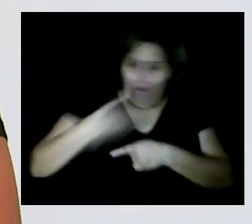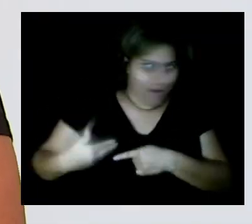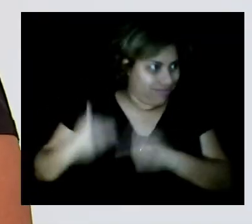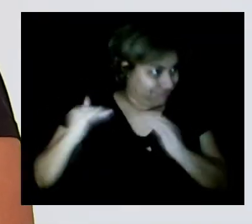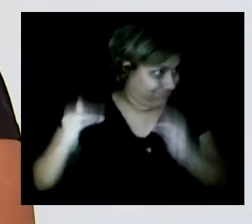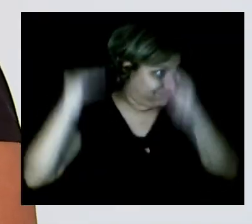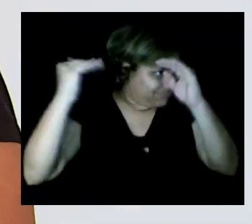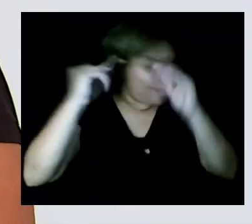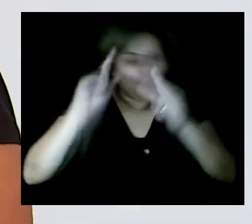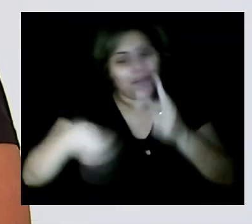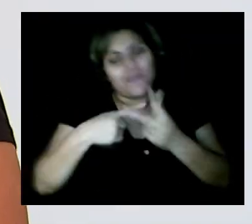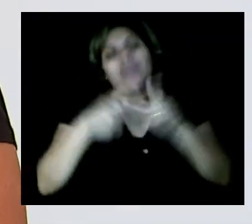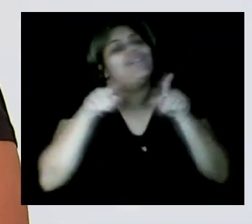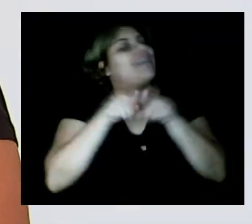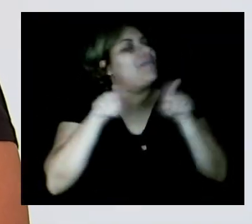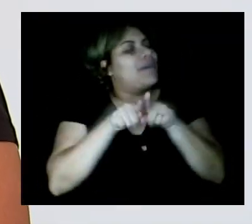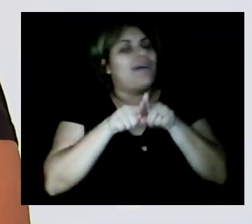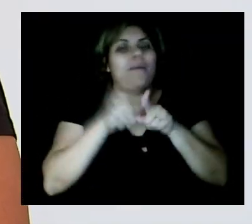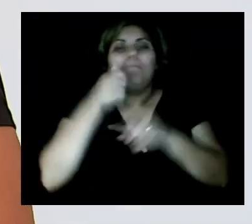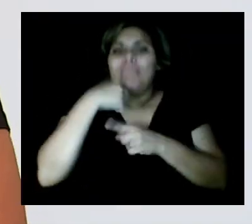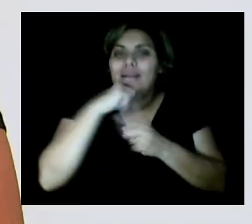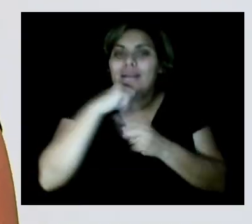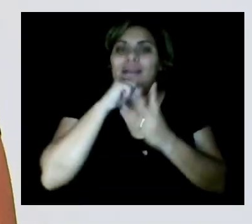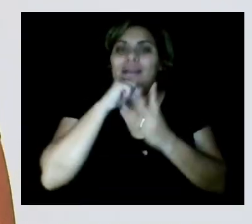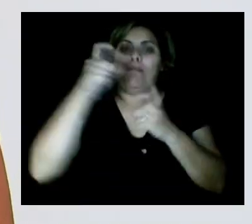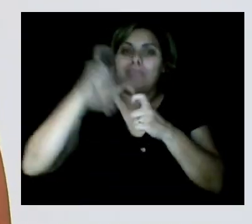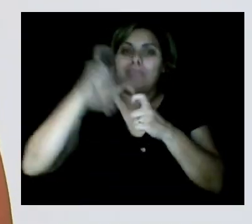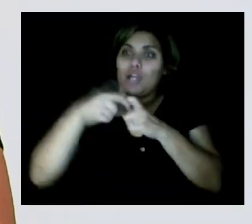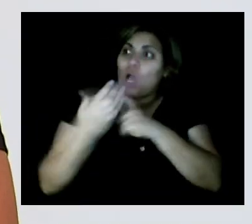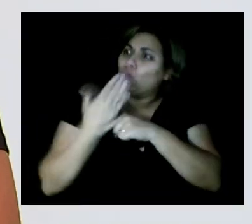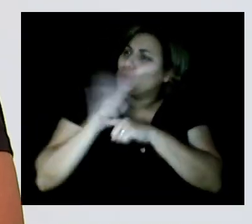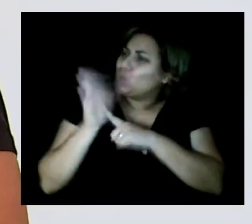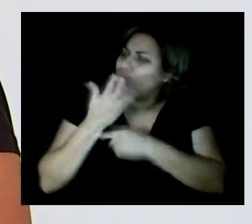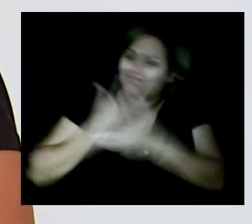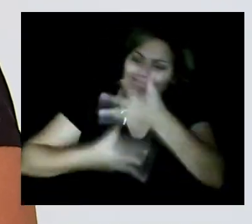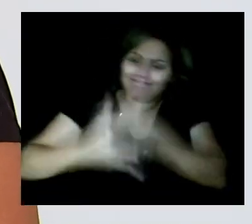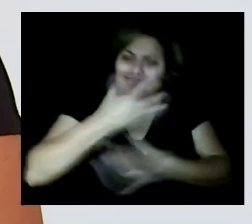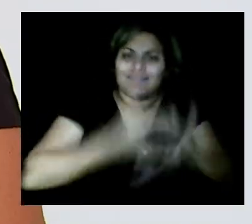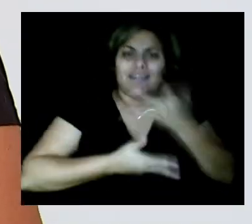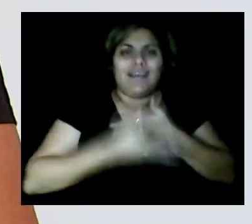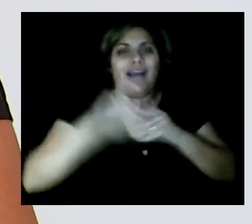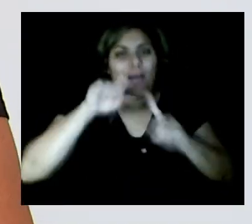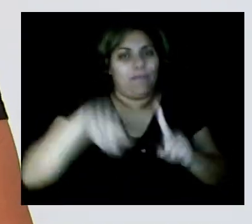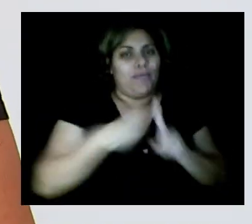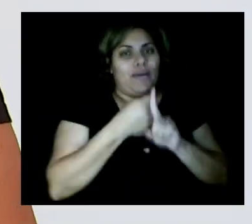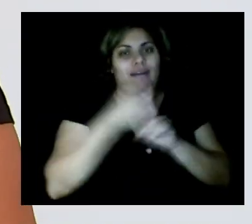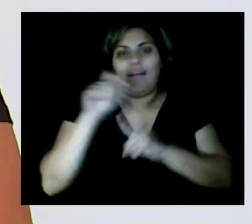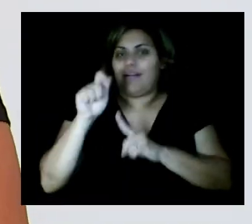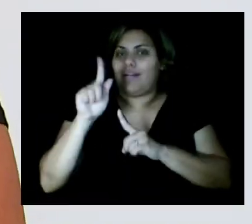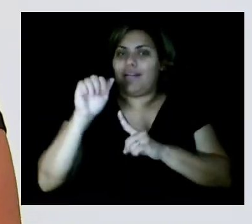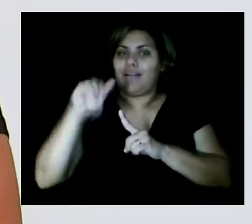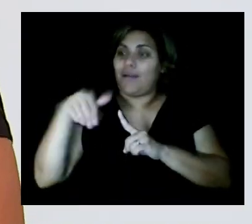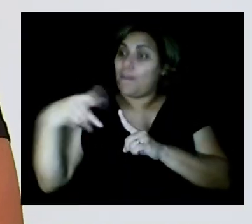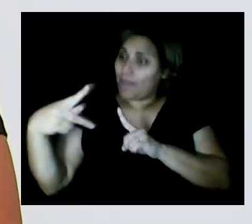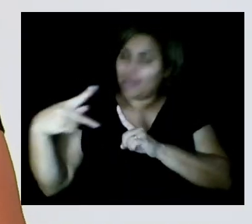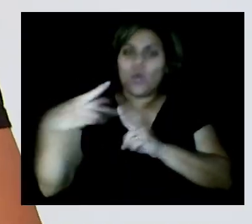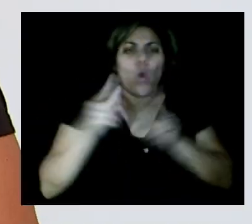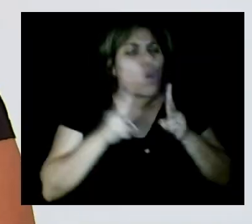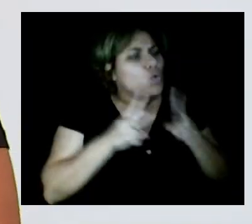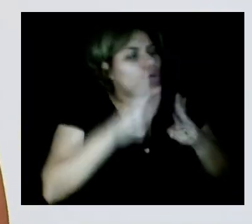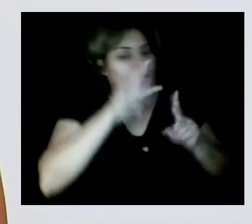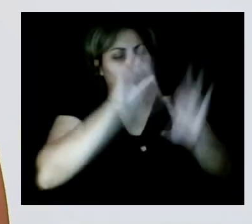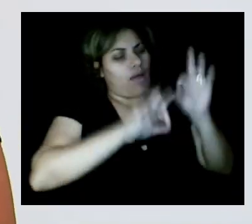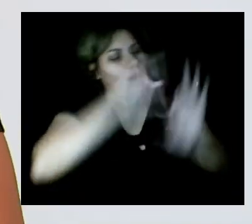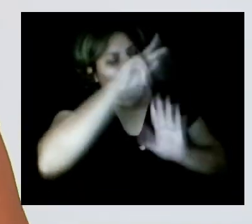a colaboração de todos para estar ajudando a gente, a apoiar essa causa nobre da Dacamp, para que tenha projetos